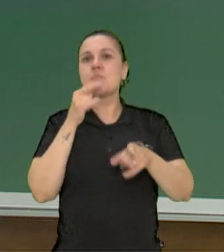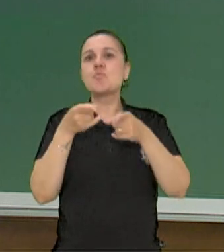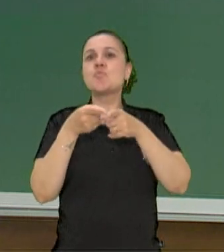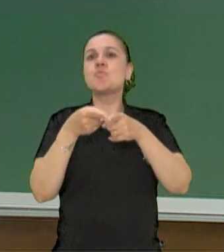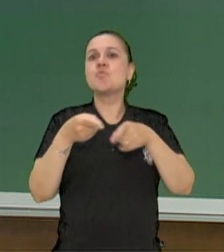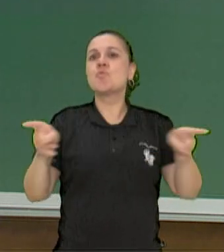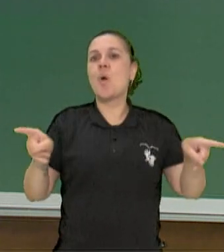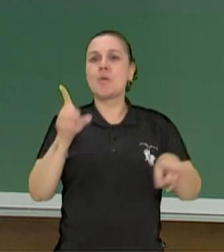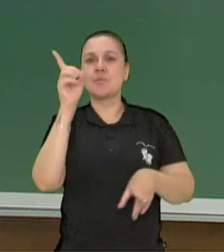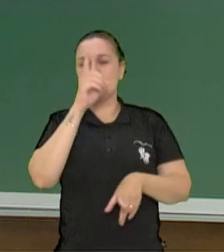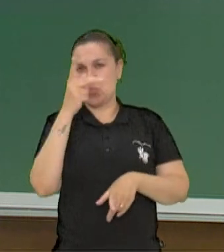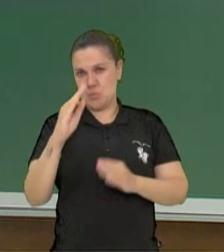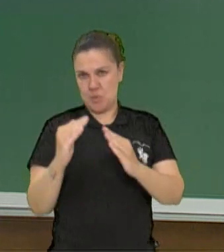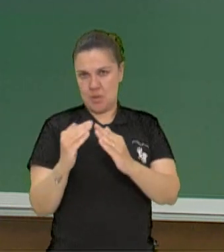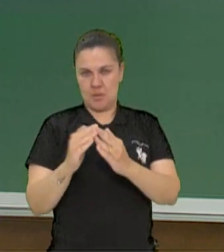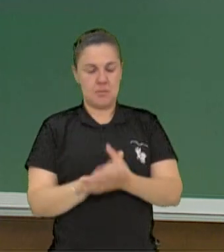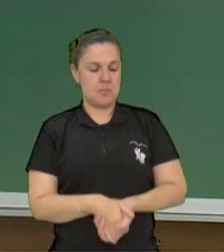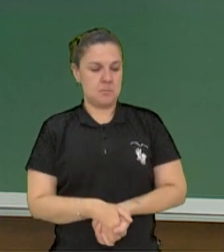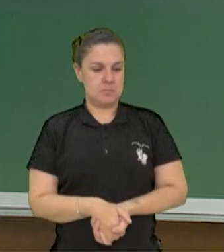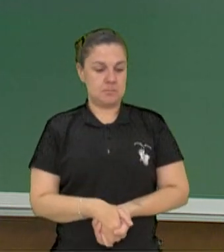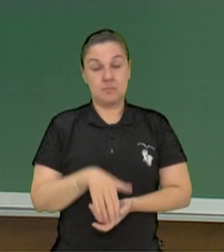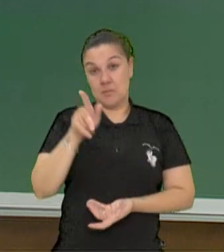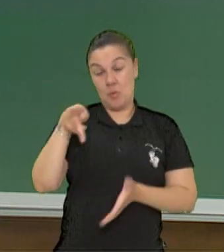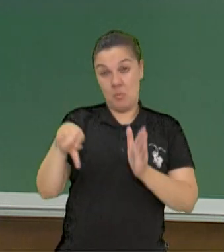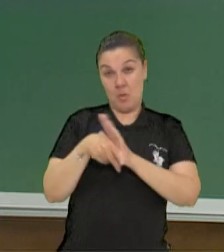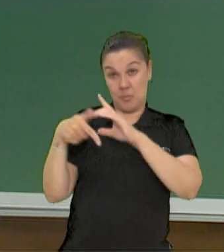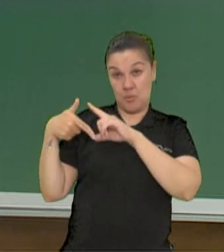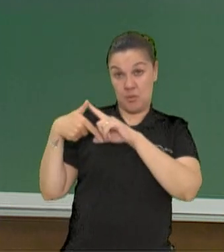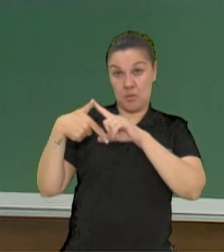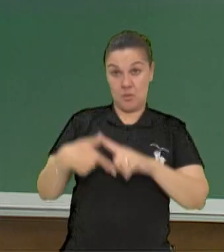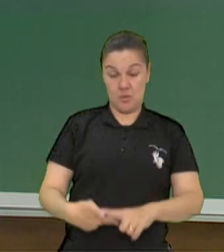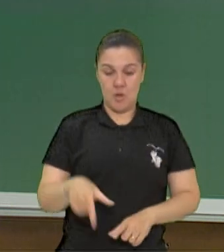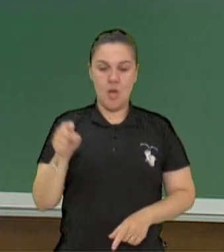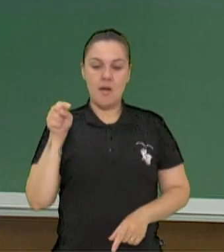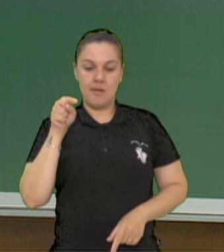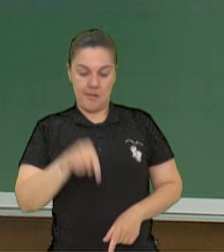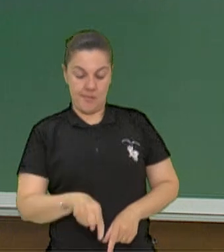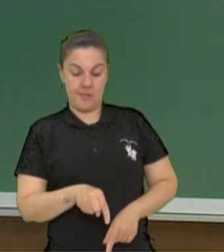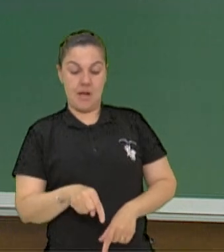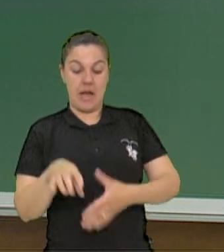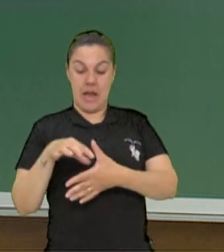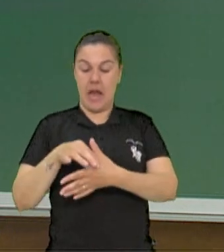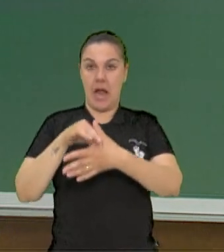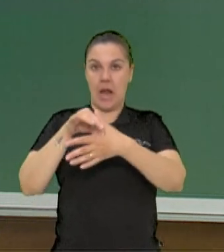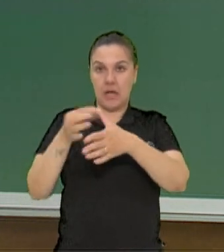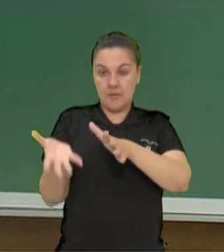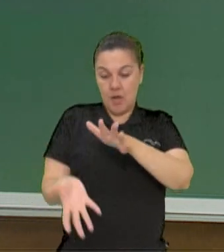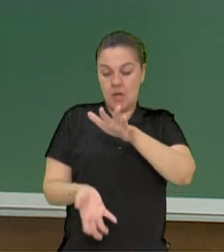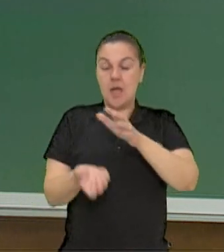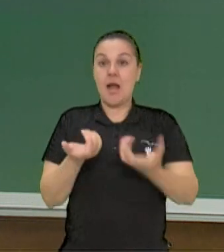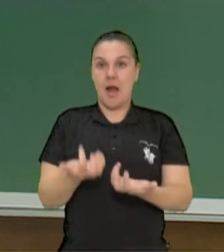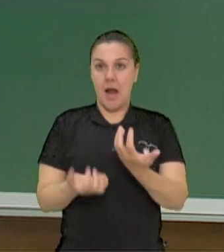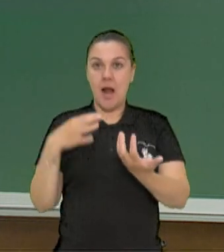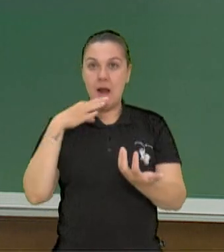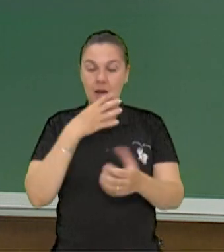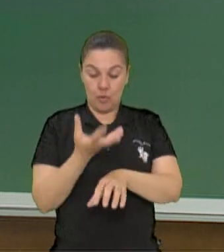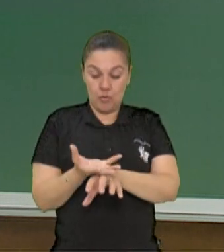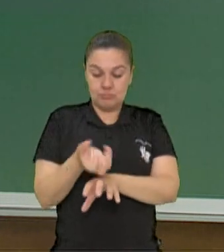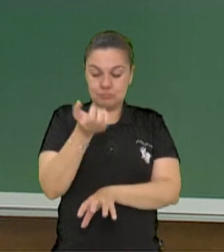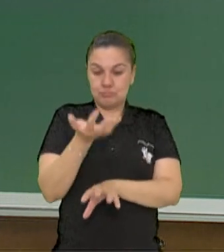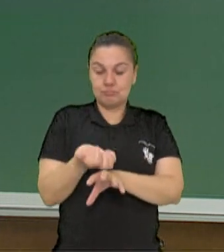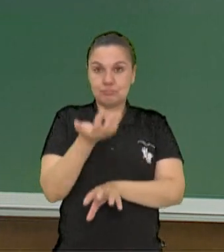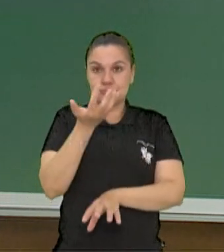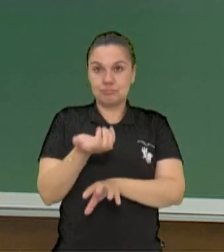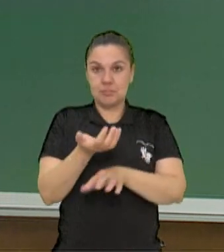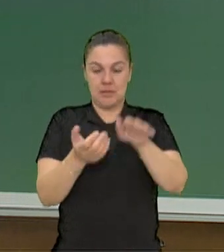churrasco lá no domingo, segundo a mecânica clássica, a carne ela vai absorvendo a radiação continuamente.